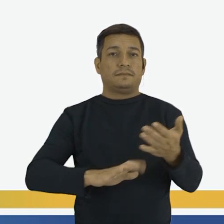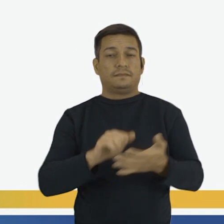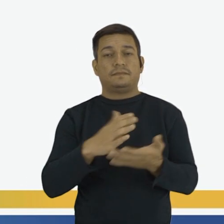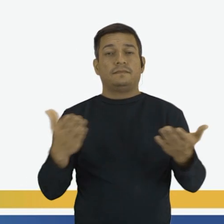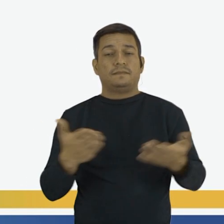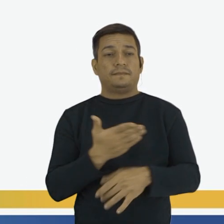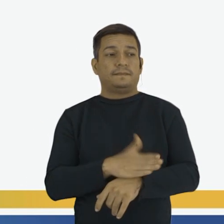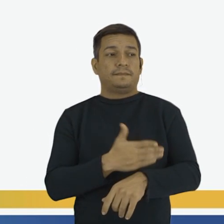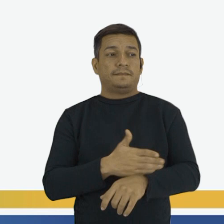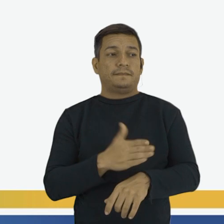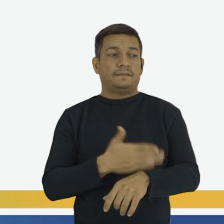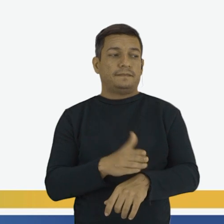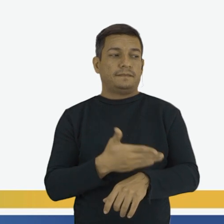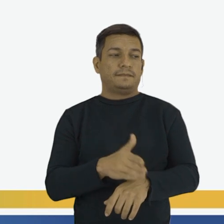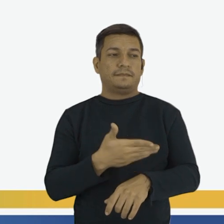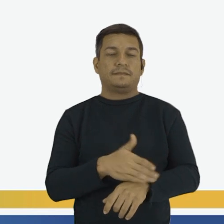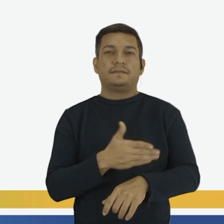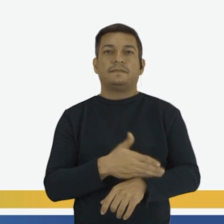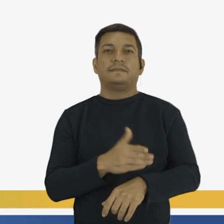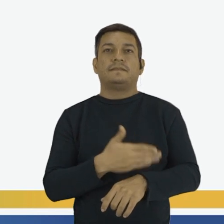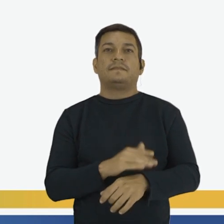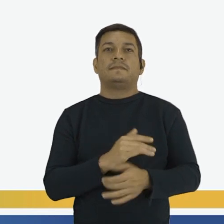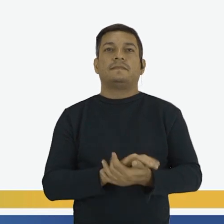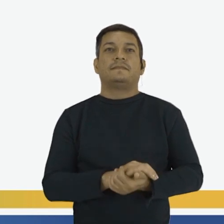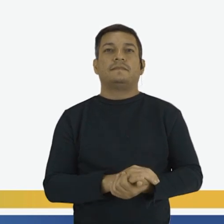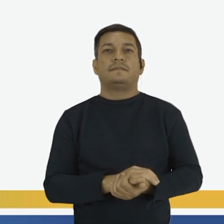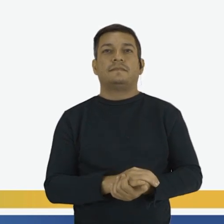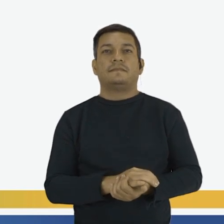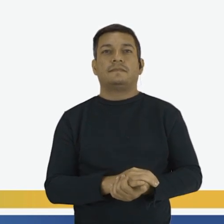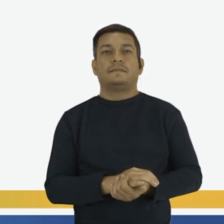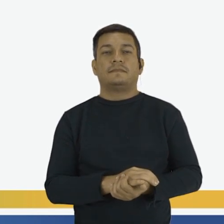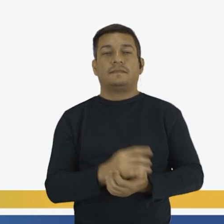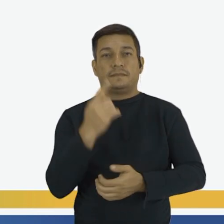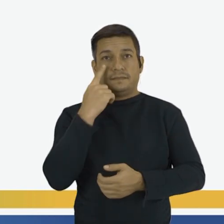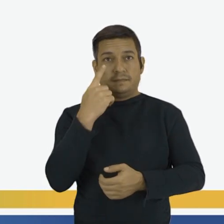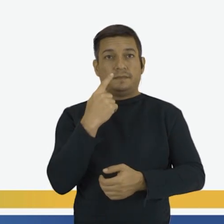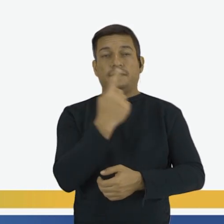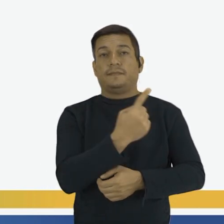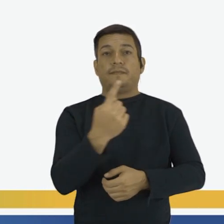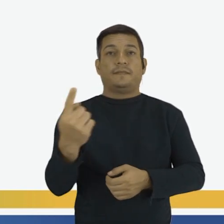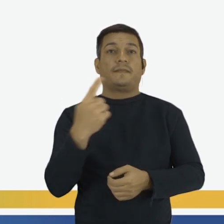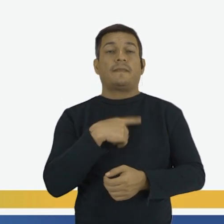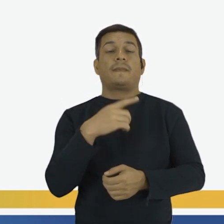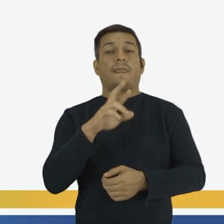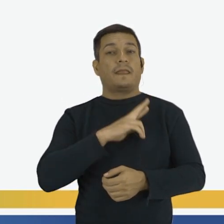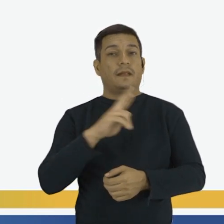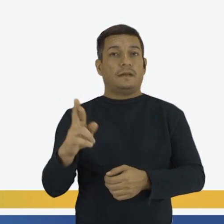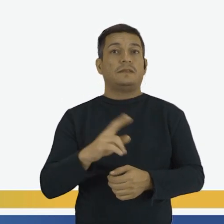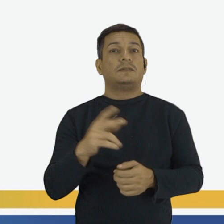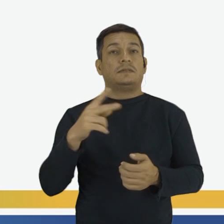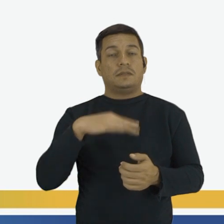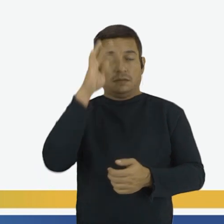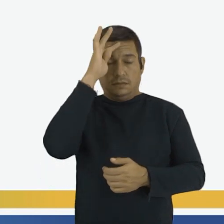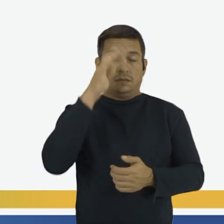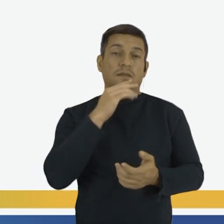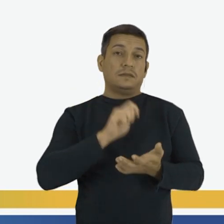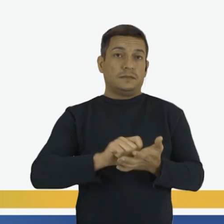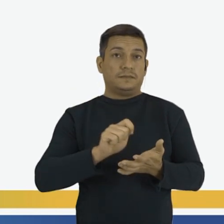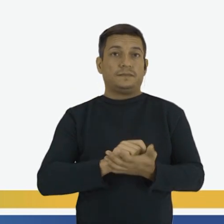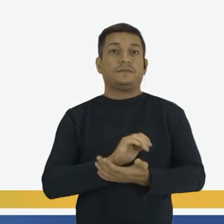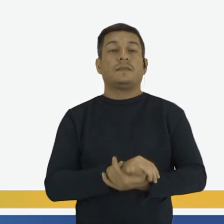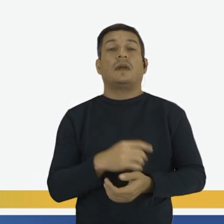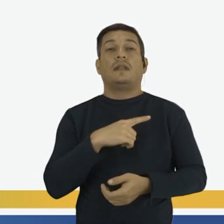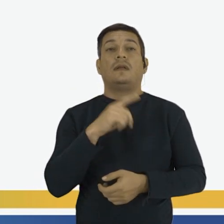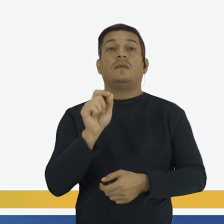atividade, vamos lá, fazer uma correspondência correta entre cada religião e a sua tradição escrita. Nós